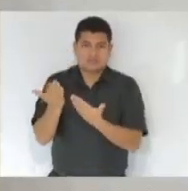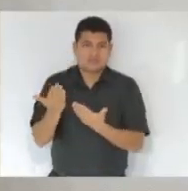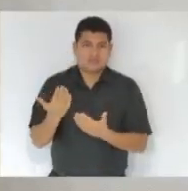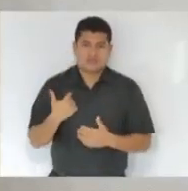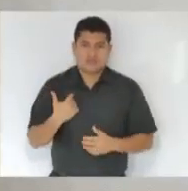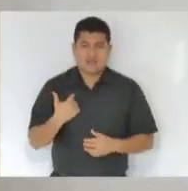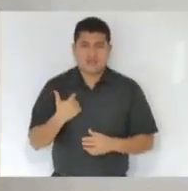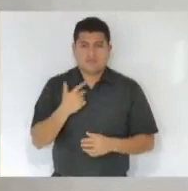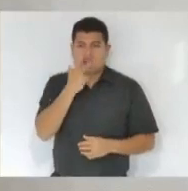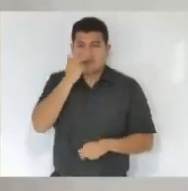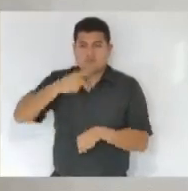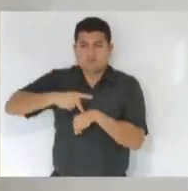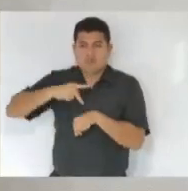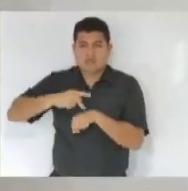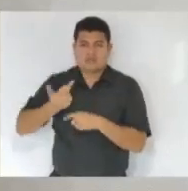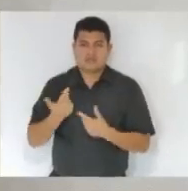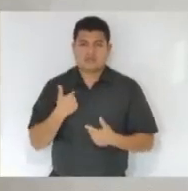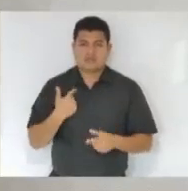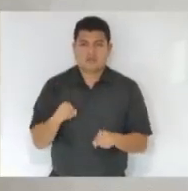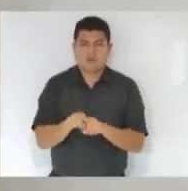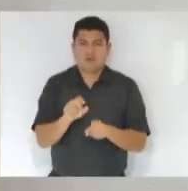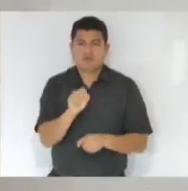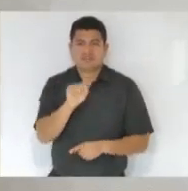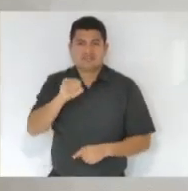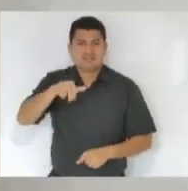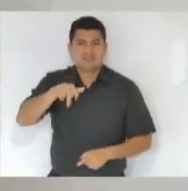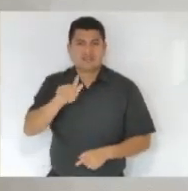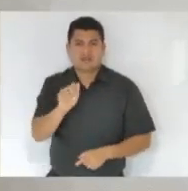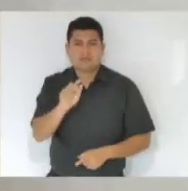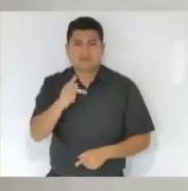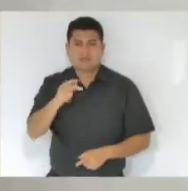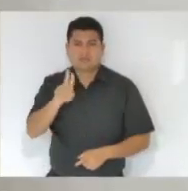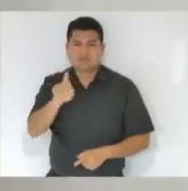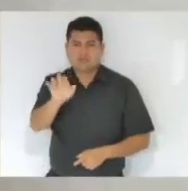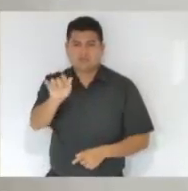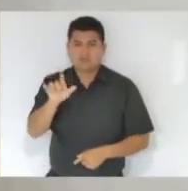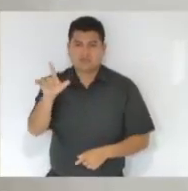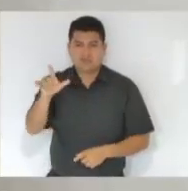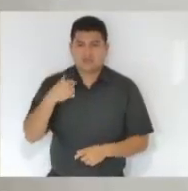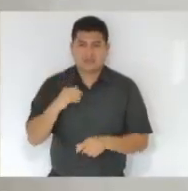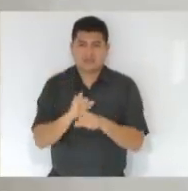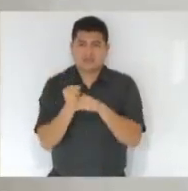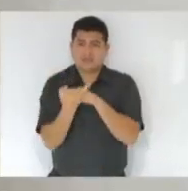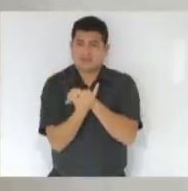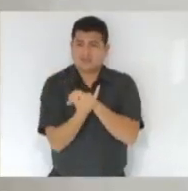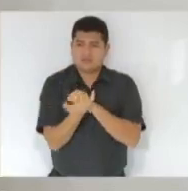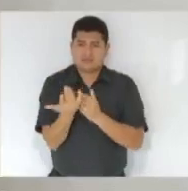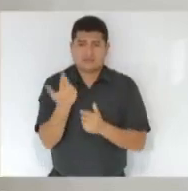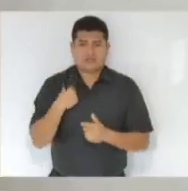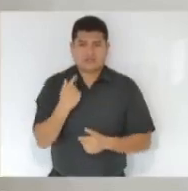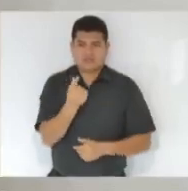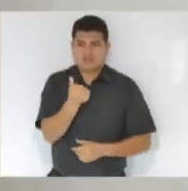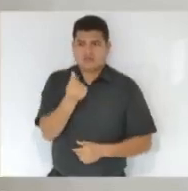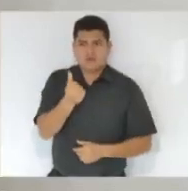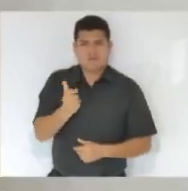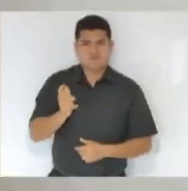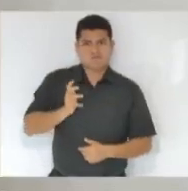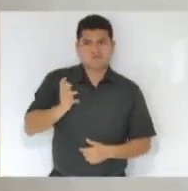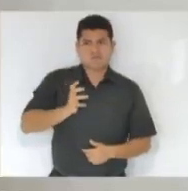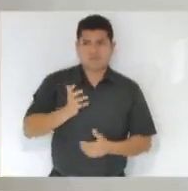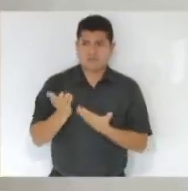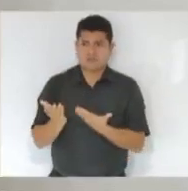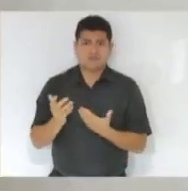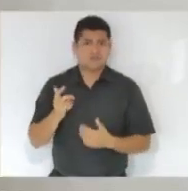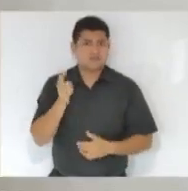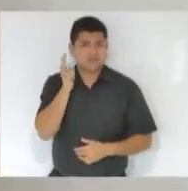do oceano, uma ilha com pouquíssimos recursos naturais, se tornaram países com as maiores rendas per capita do mundo.